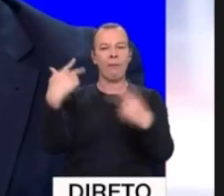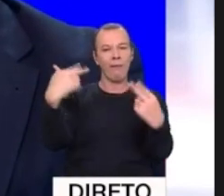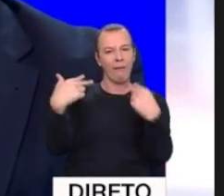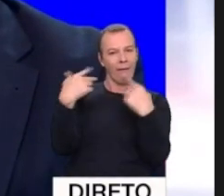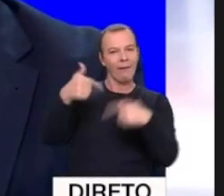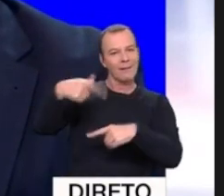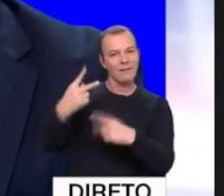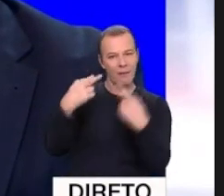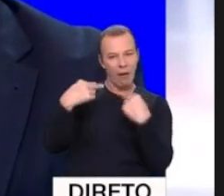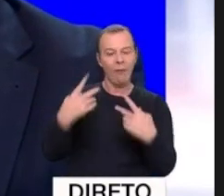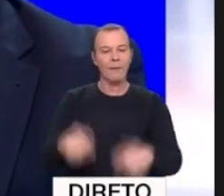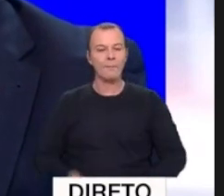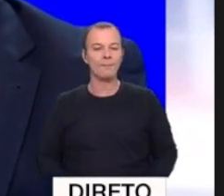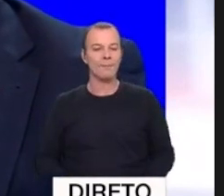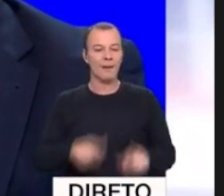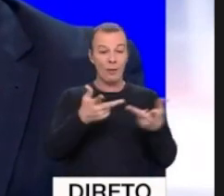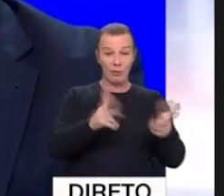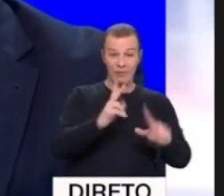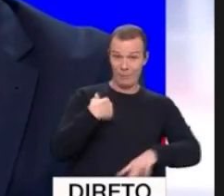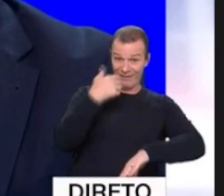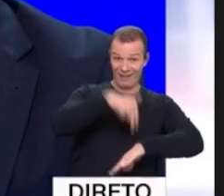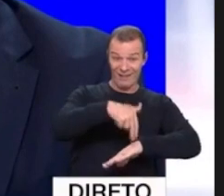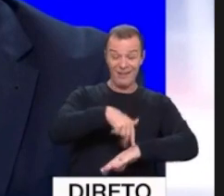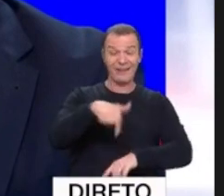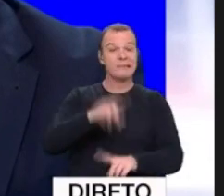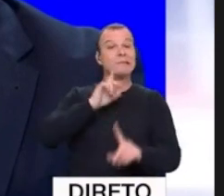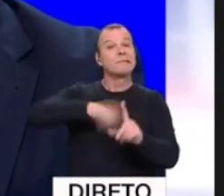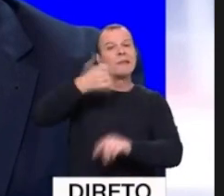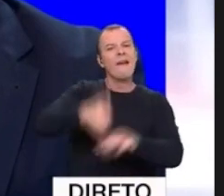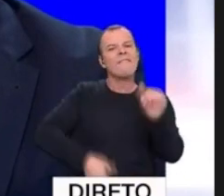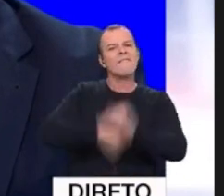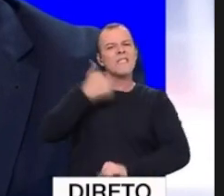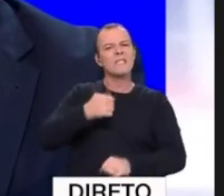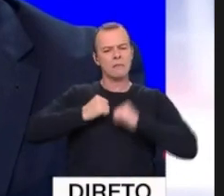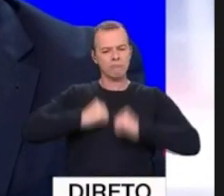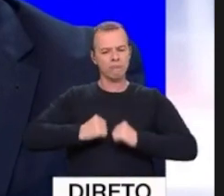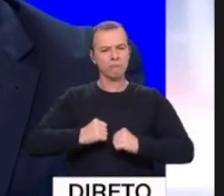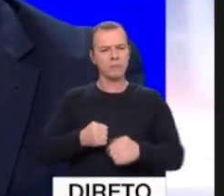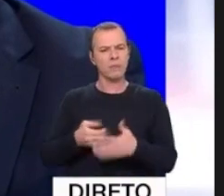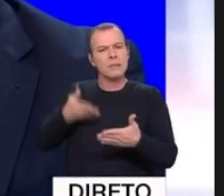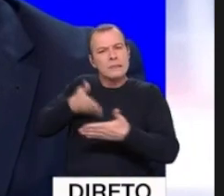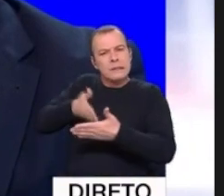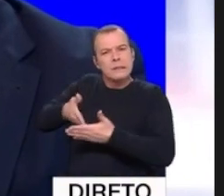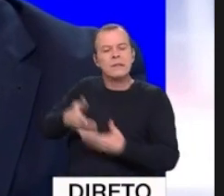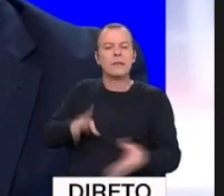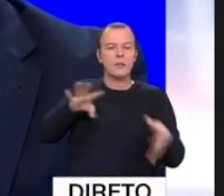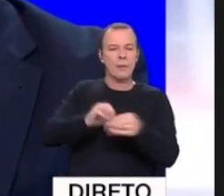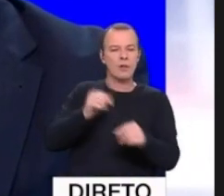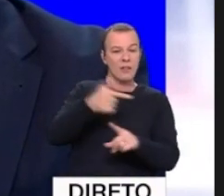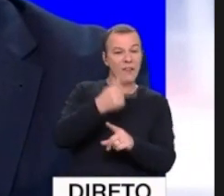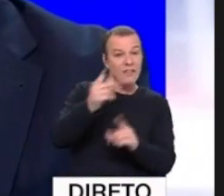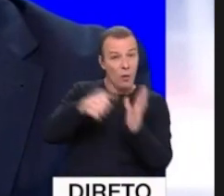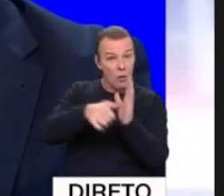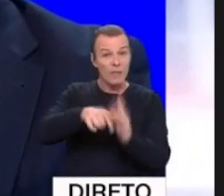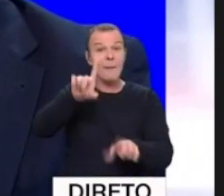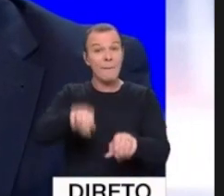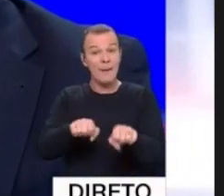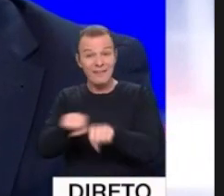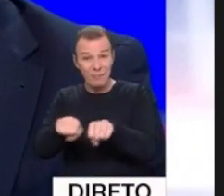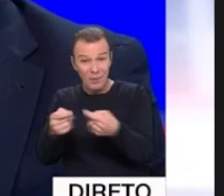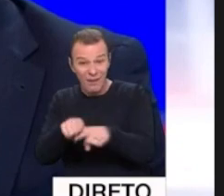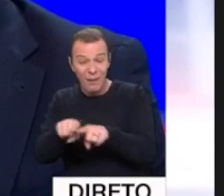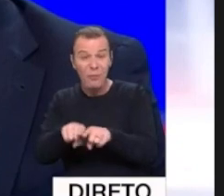de expressar a minha que tem subliminar o mesmo para estar aqui teve que vencer as resistências nos canais televisão e dos partidos